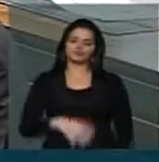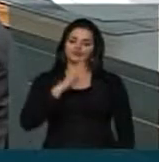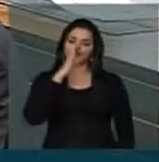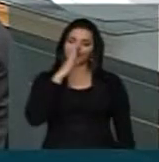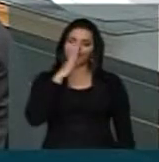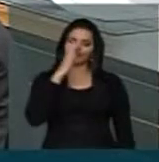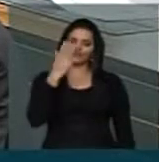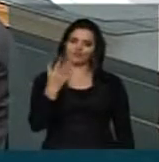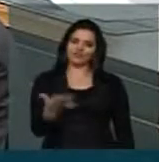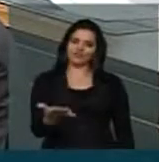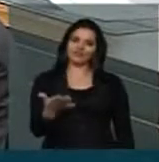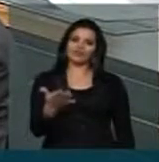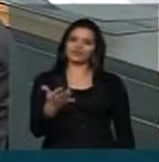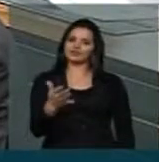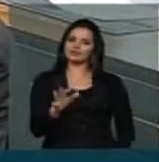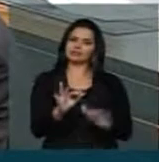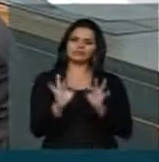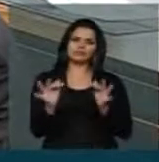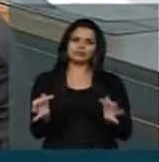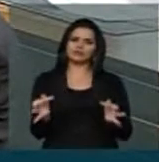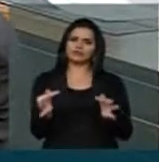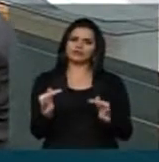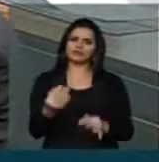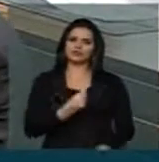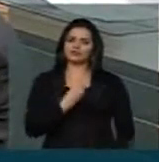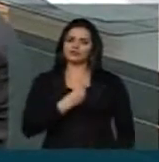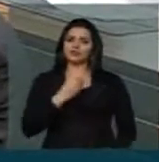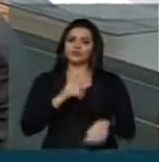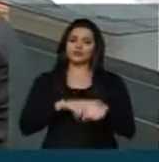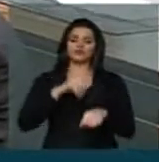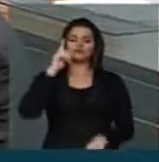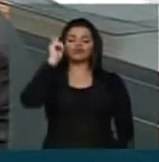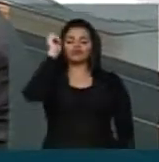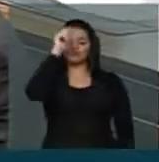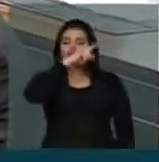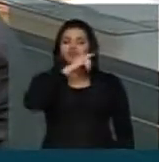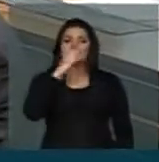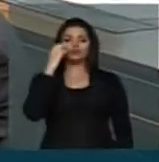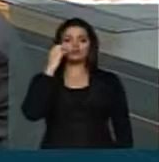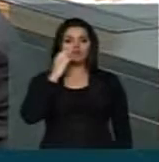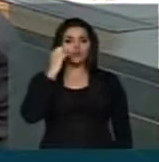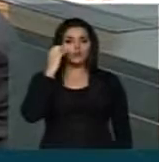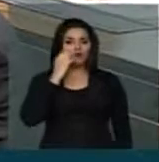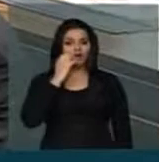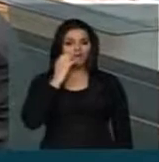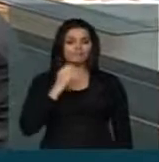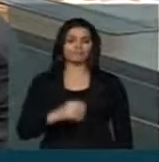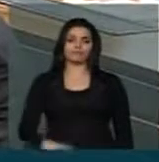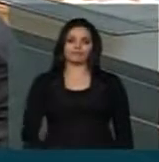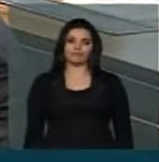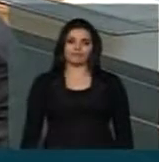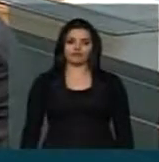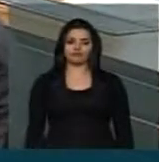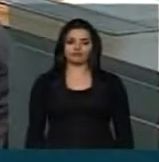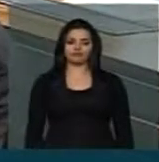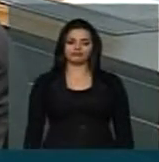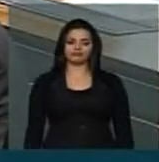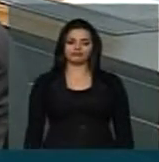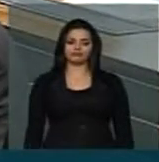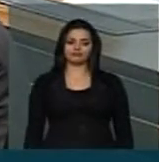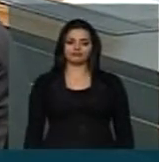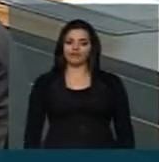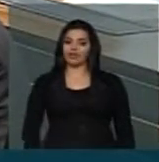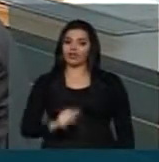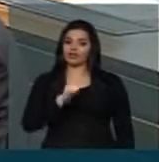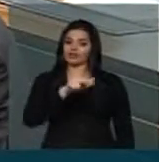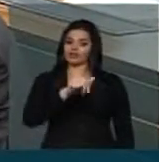assistimos basicamente que nós estamos vivendo um momento muito delicado na telefonia celular do Brasil. Delicado não por ação da